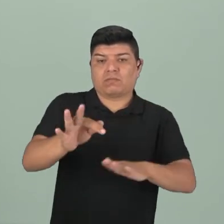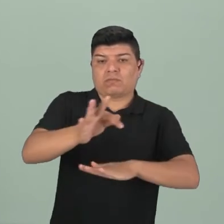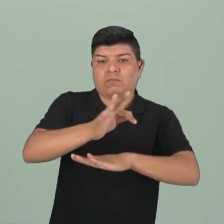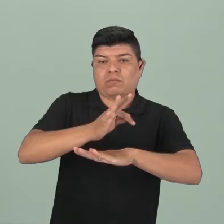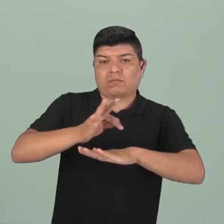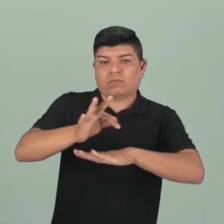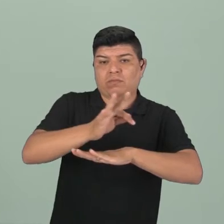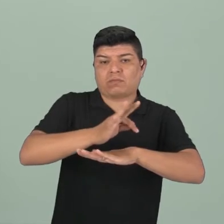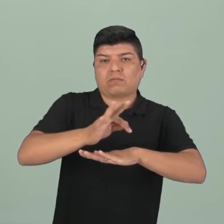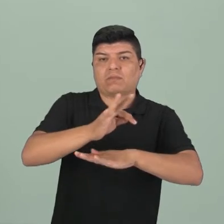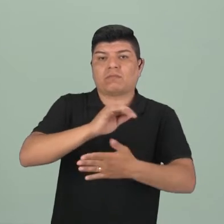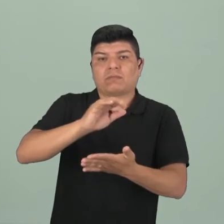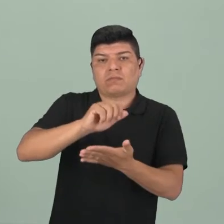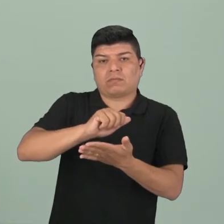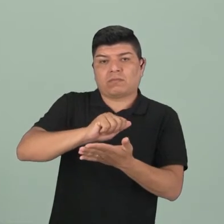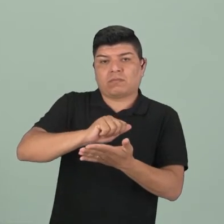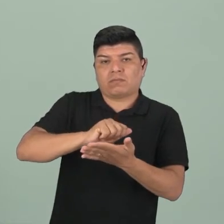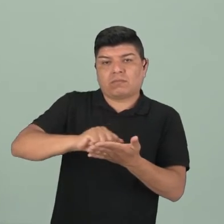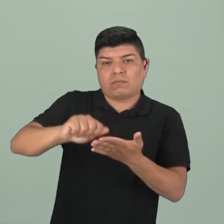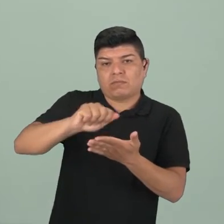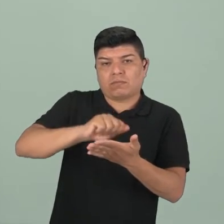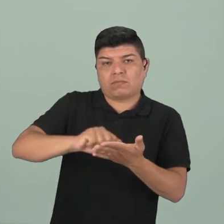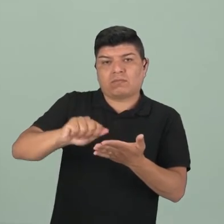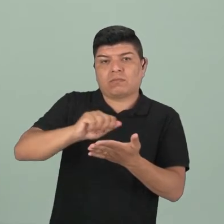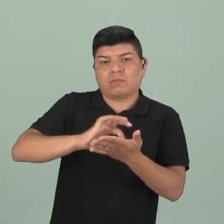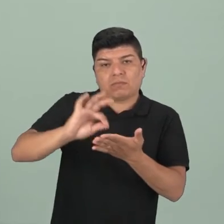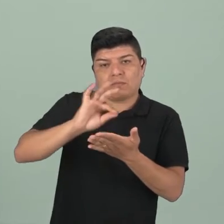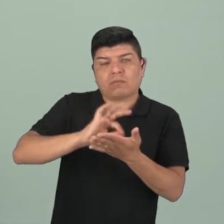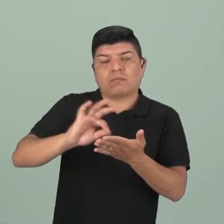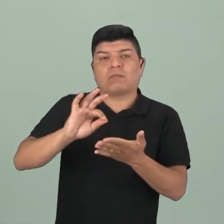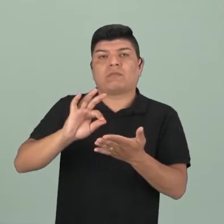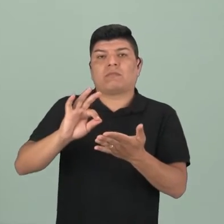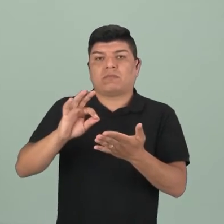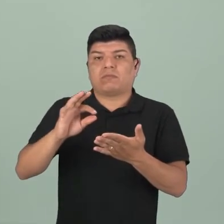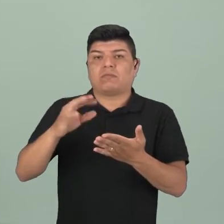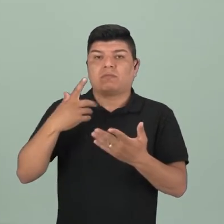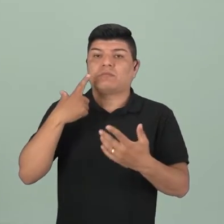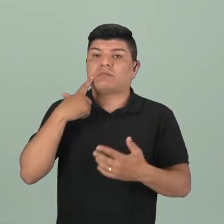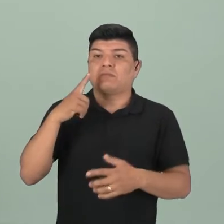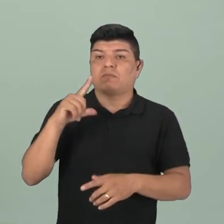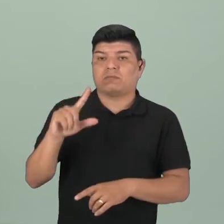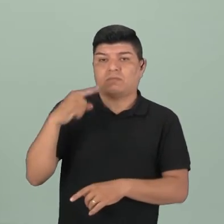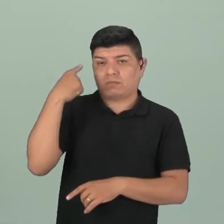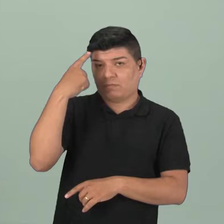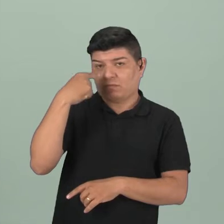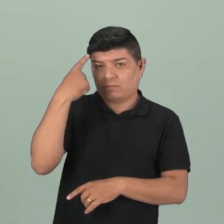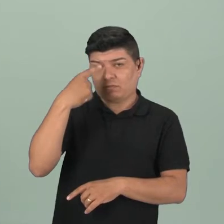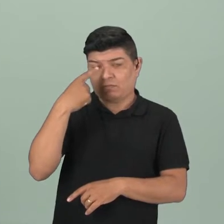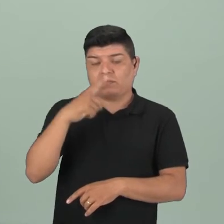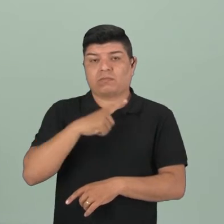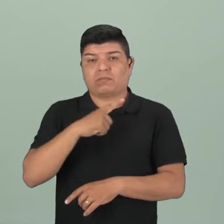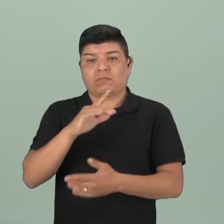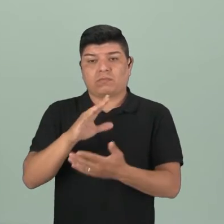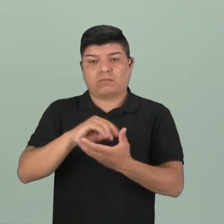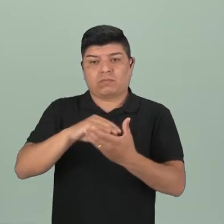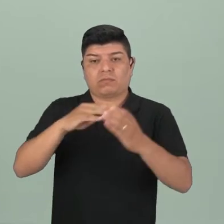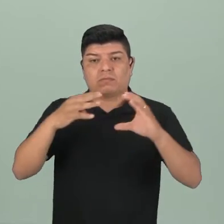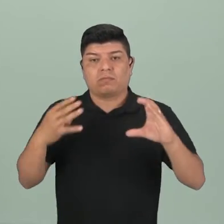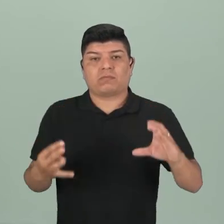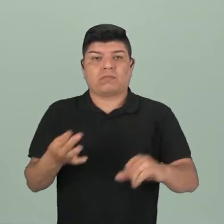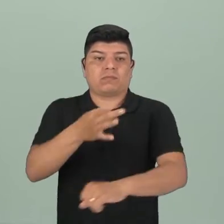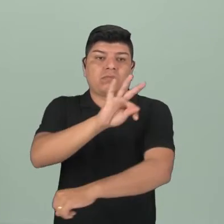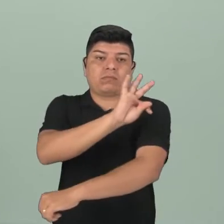com a escrita ali da língua portuguesa, né, ou da língua espanhola. Então, tem essas características técnicas, né, de um